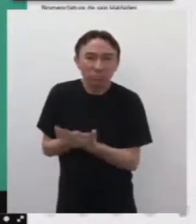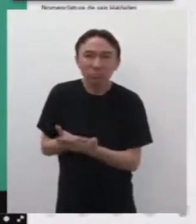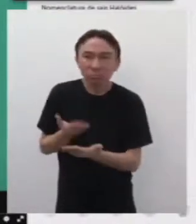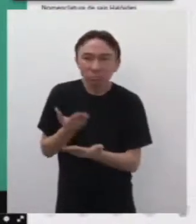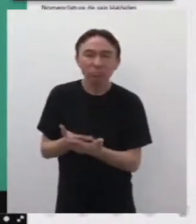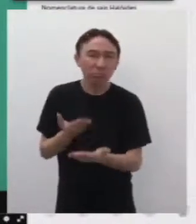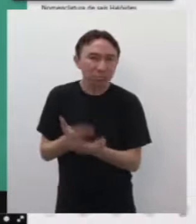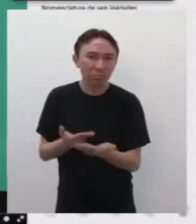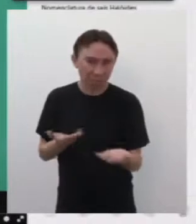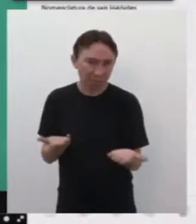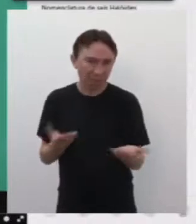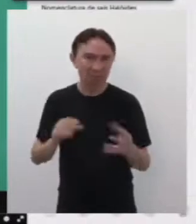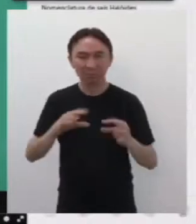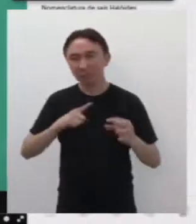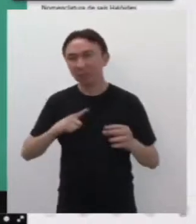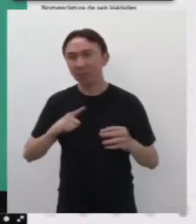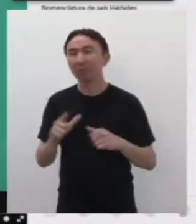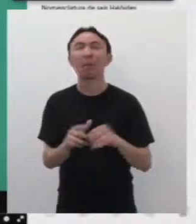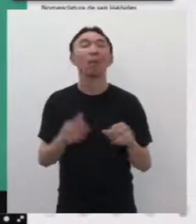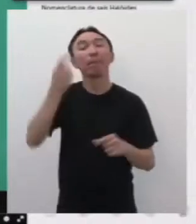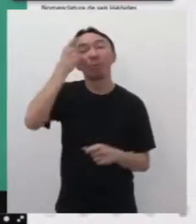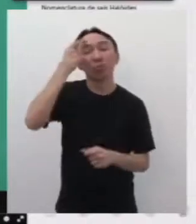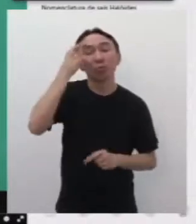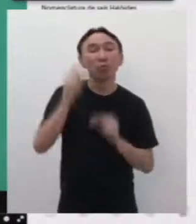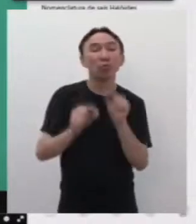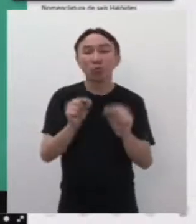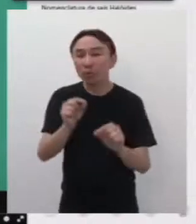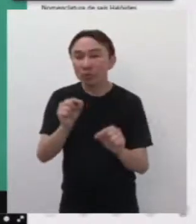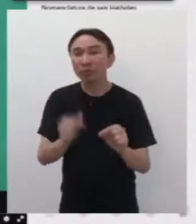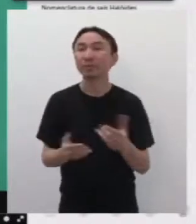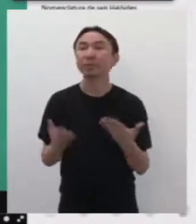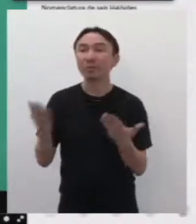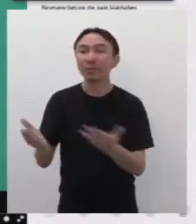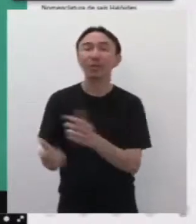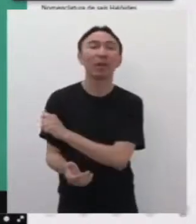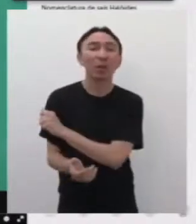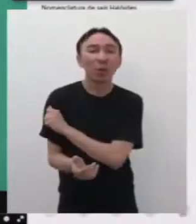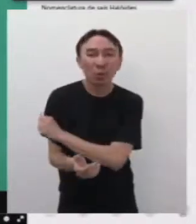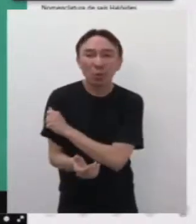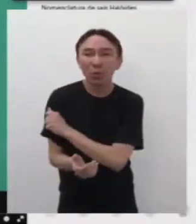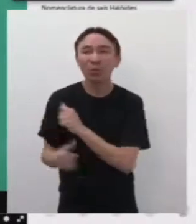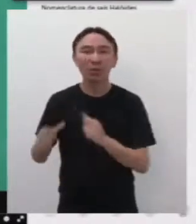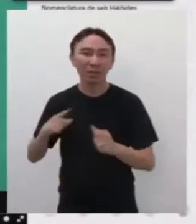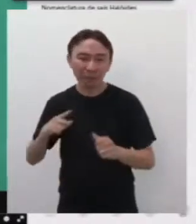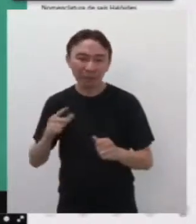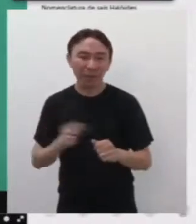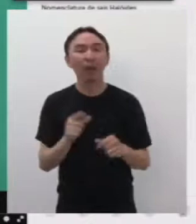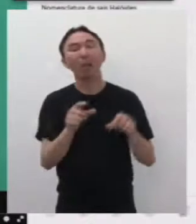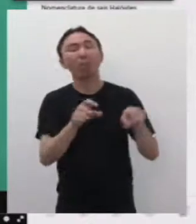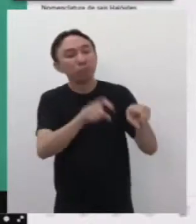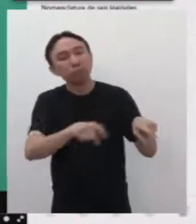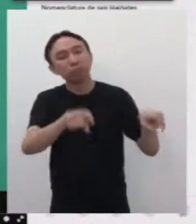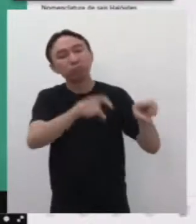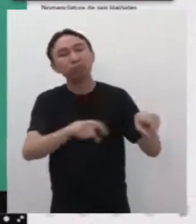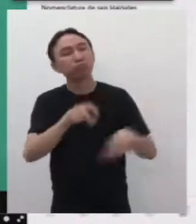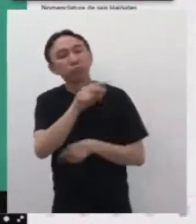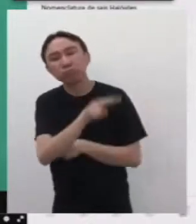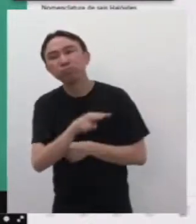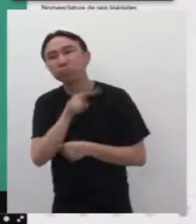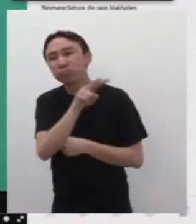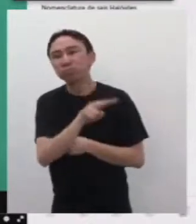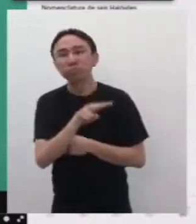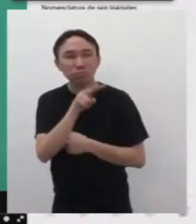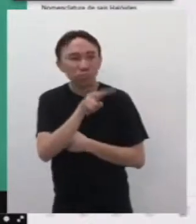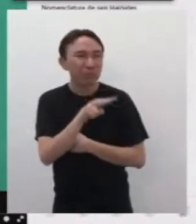forma proativa, né? Então, o que a gente pensou foi, o aluno tem ali um tempo para estudar, olhando para o computador. Às vezes, uma aula de 40 minutos é